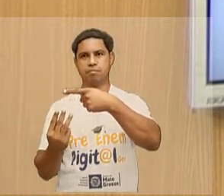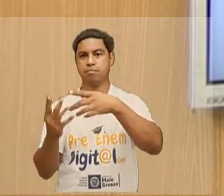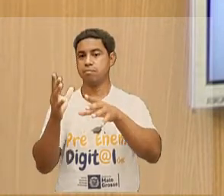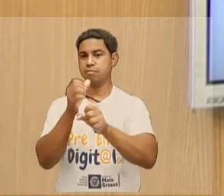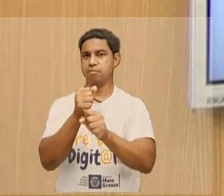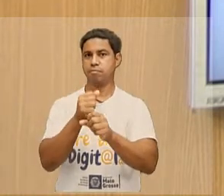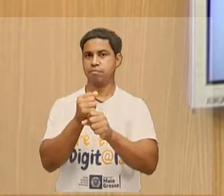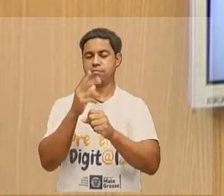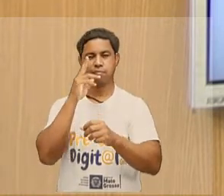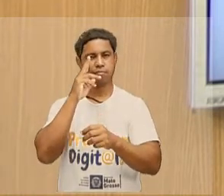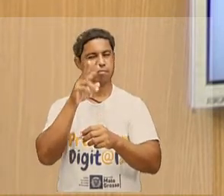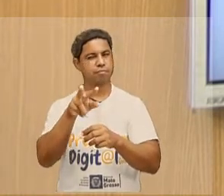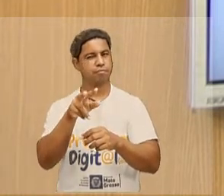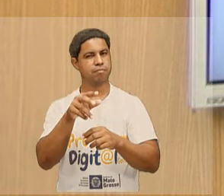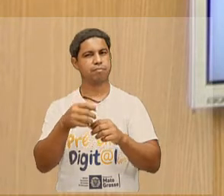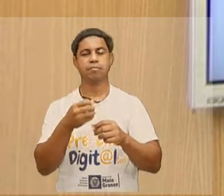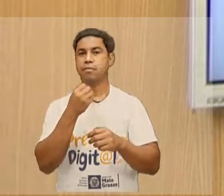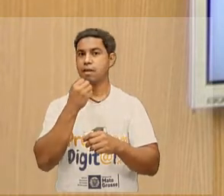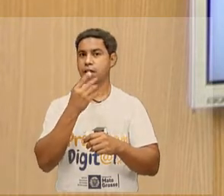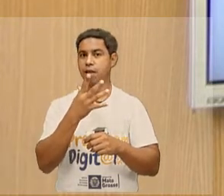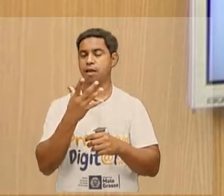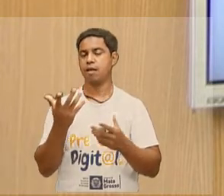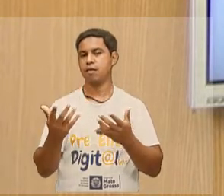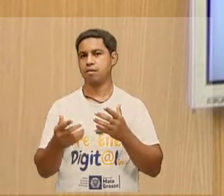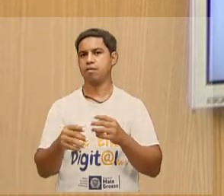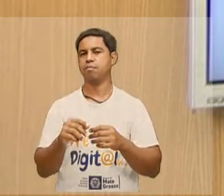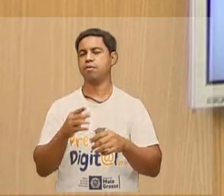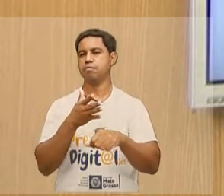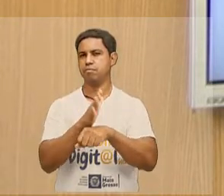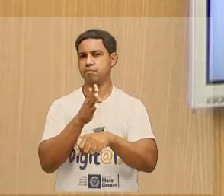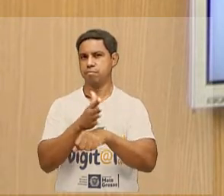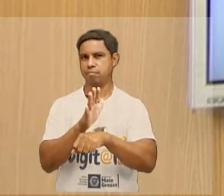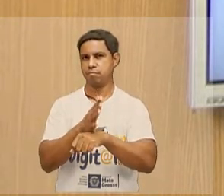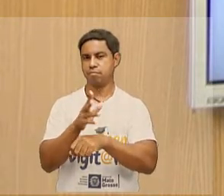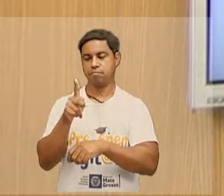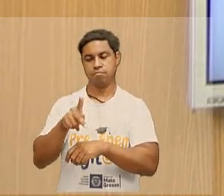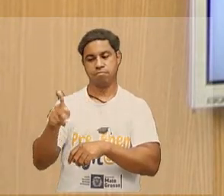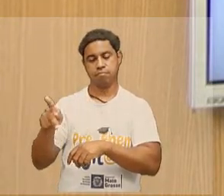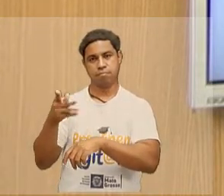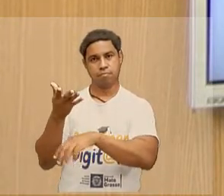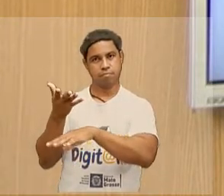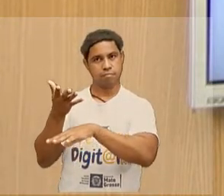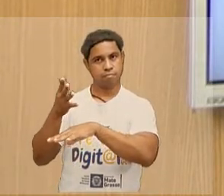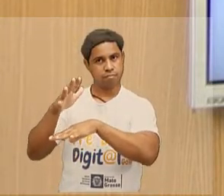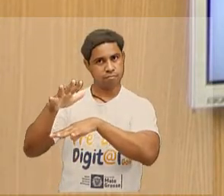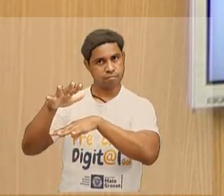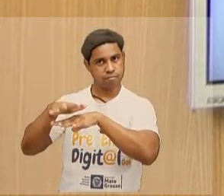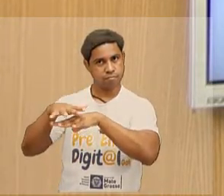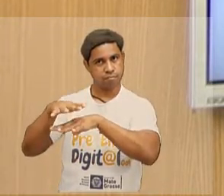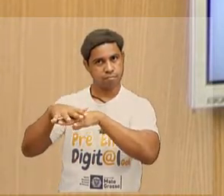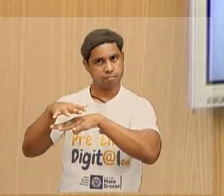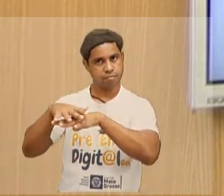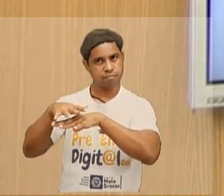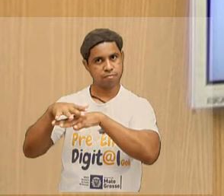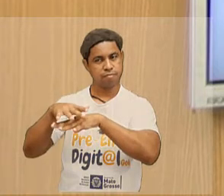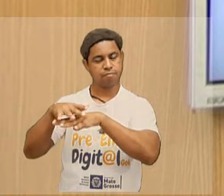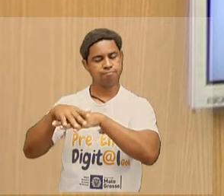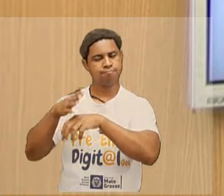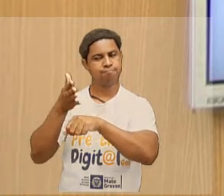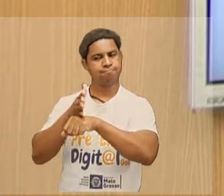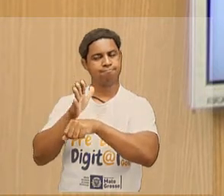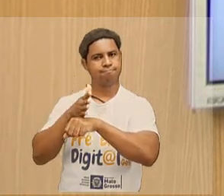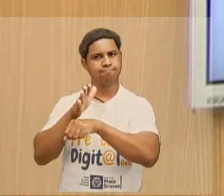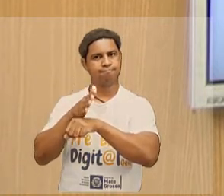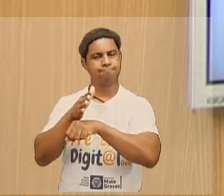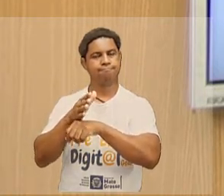uma revisão com o professor glorioso de matemática. Vou dar um macetinho do DeBane. Se